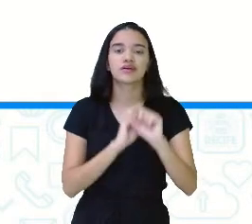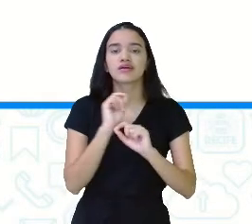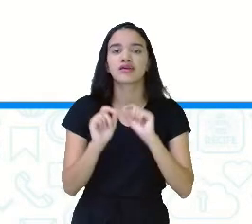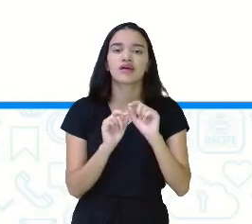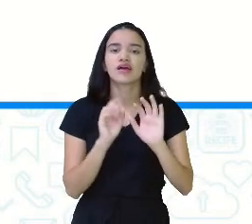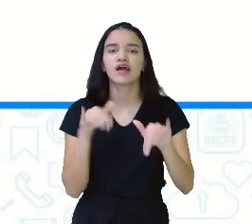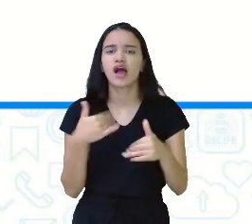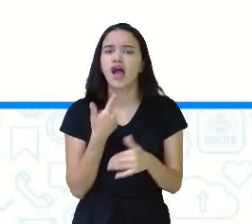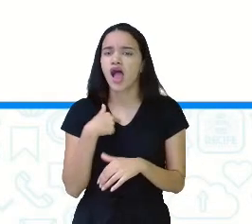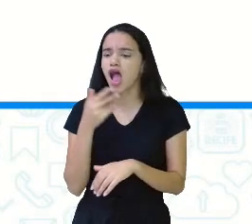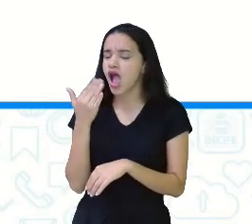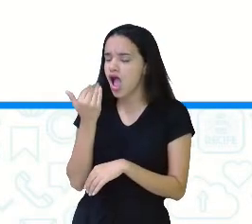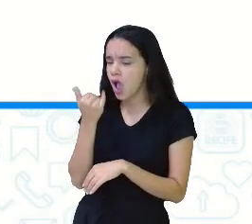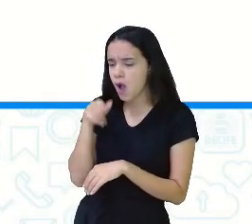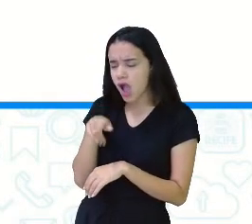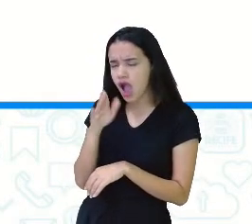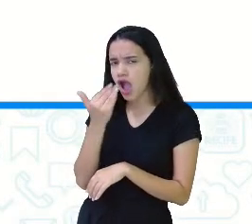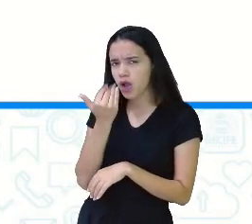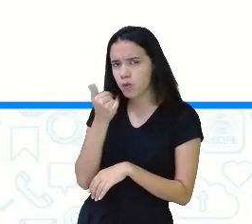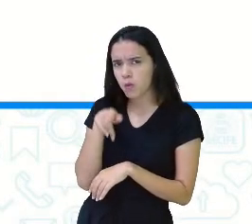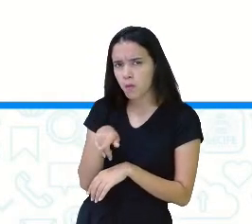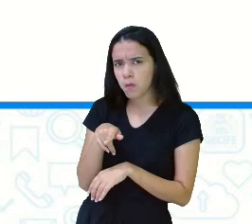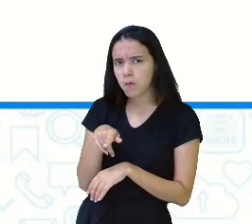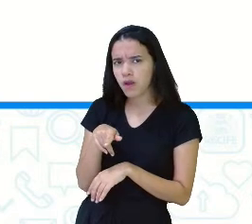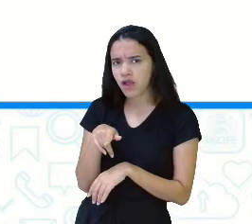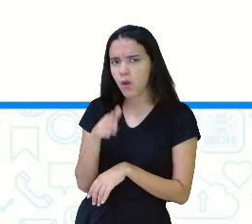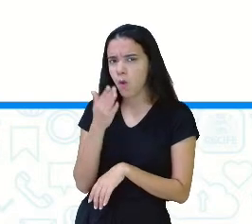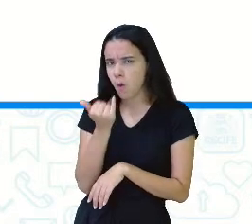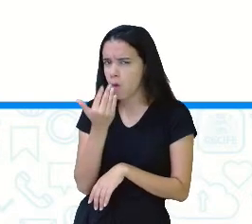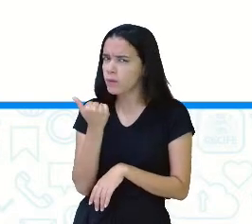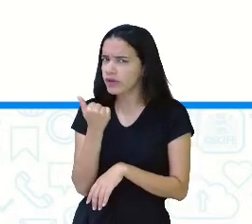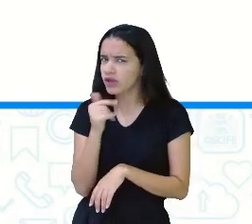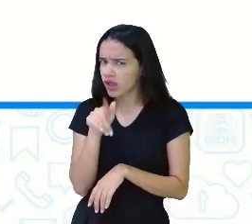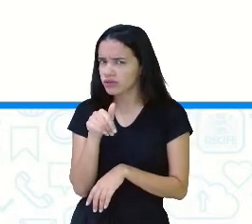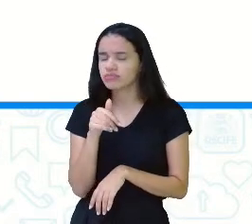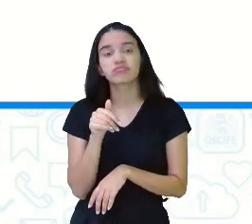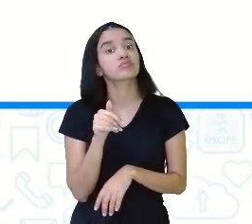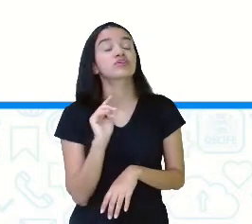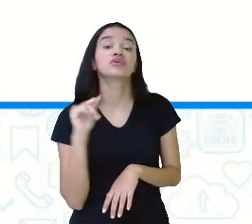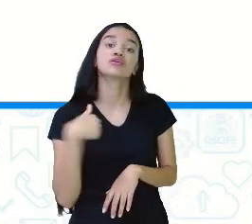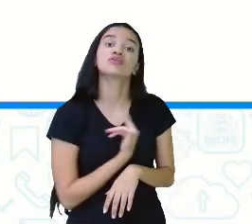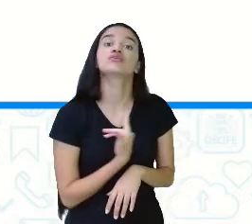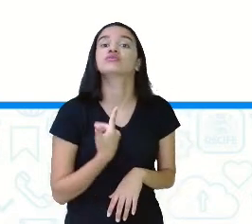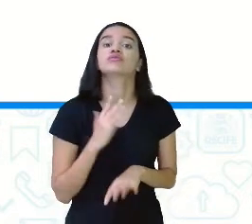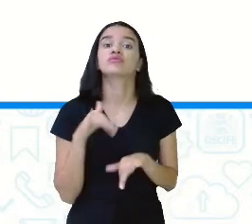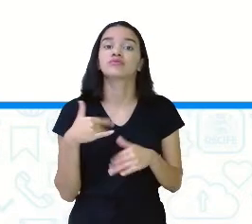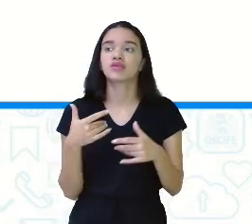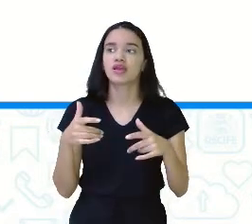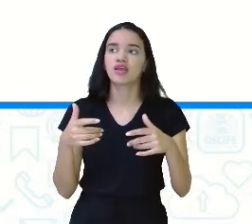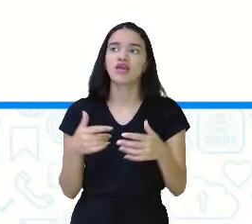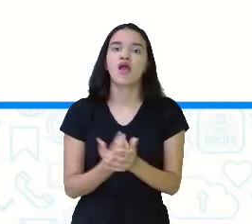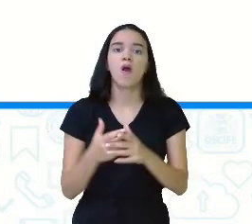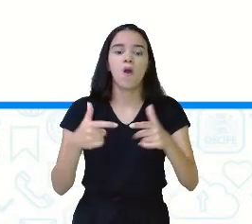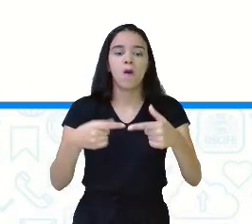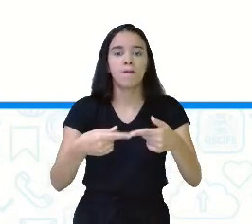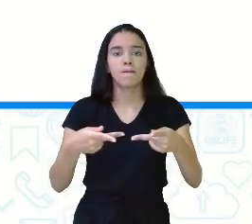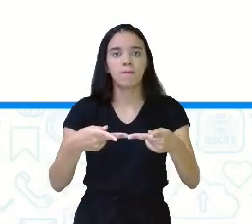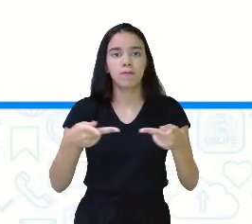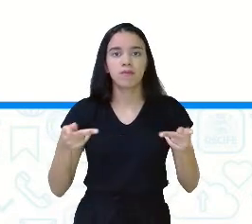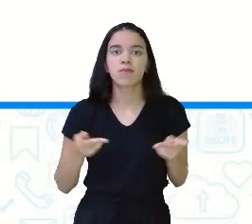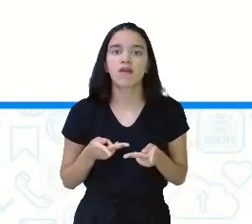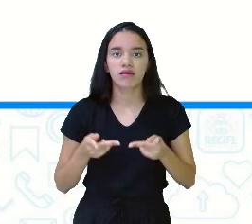quê? É de comer? É de comer? Será? E aí a gente está vendo aí um pratinho cheio